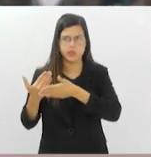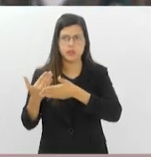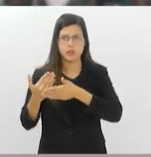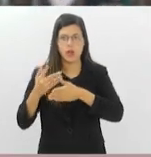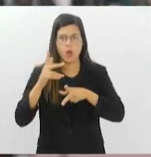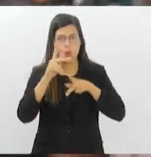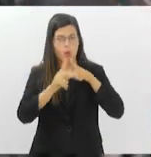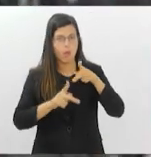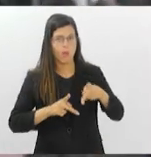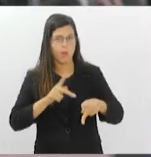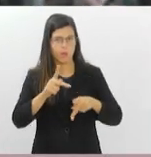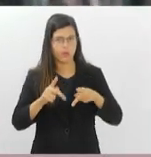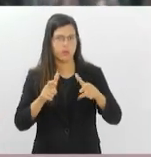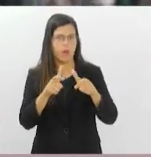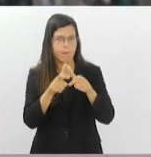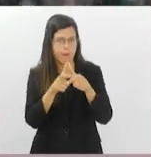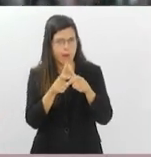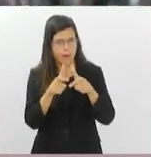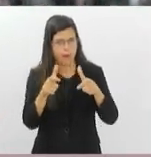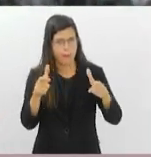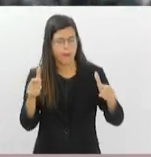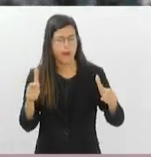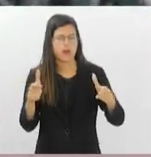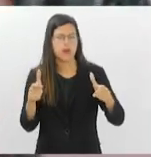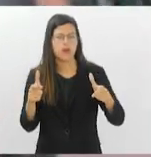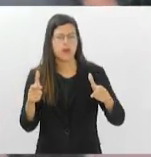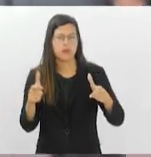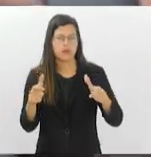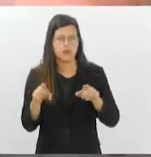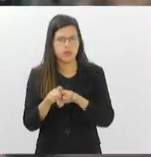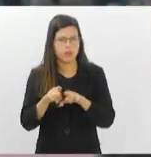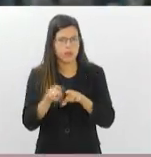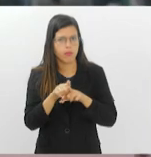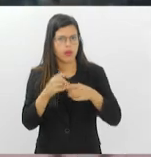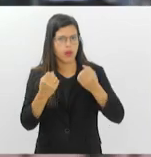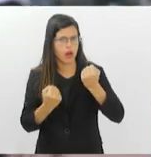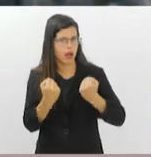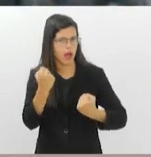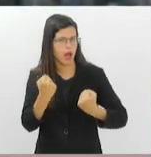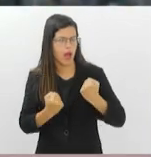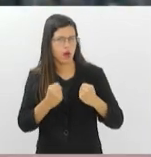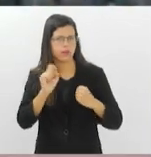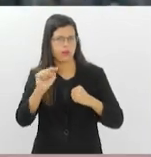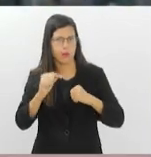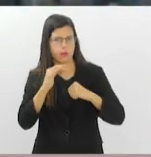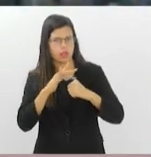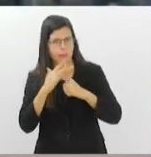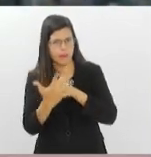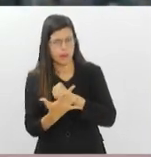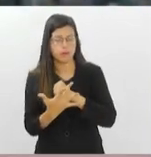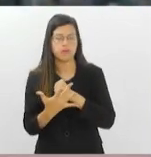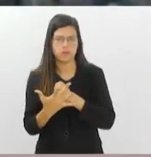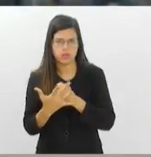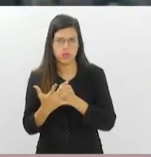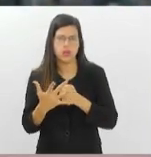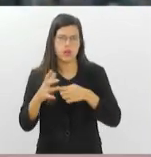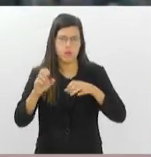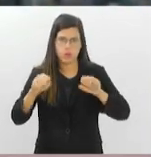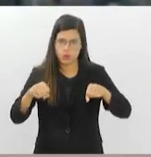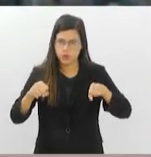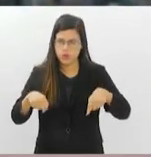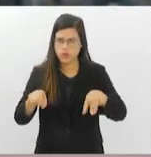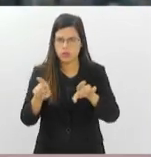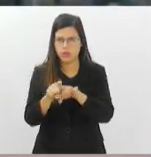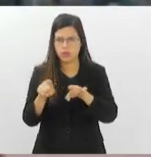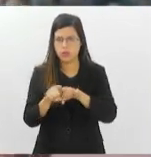população ela vem crescendo um alto índice de veículos né pós pandemia crescente da das motocicletas isso